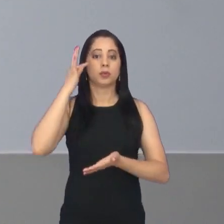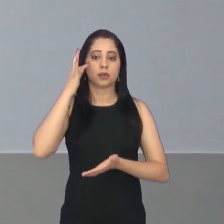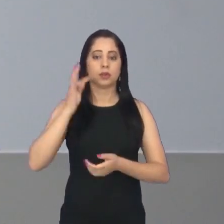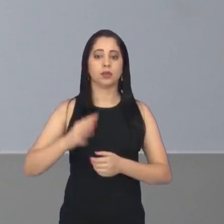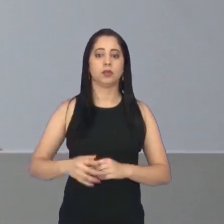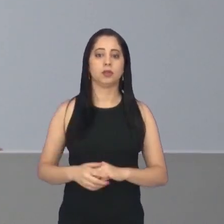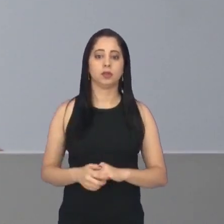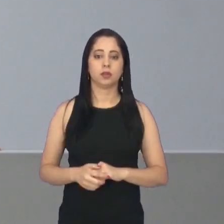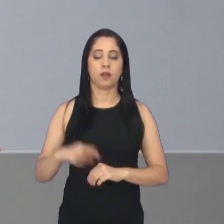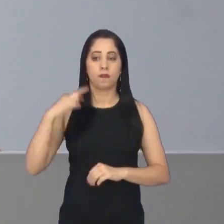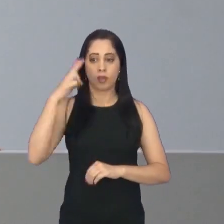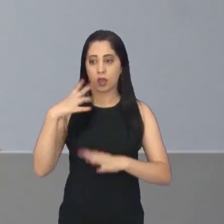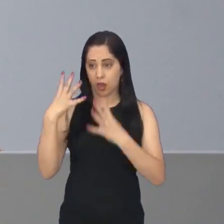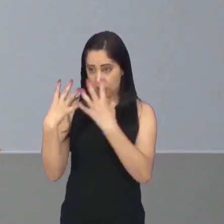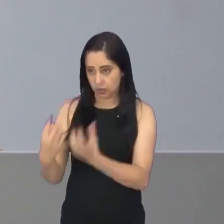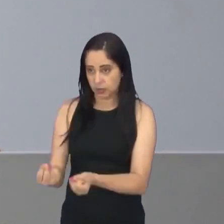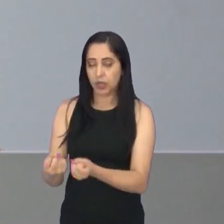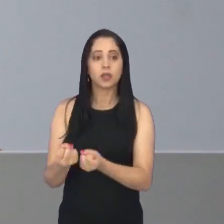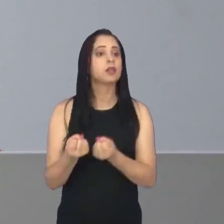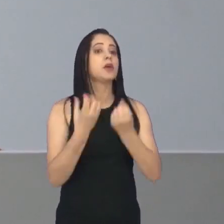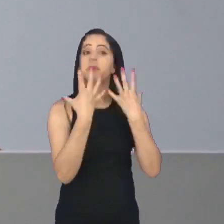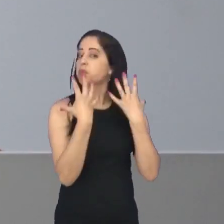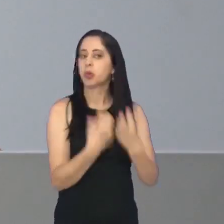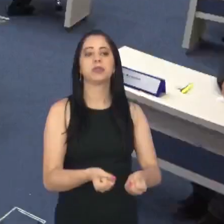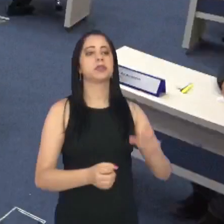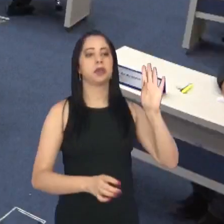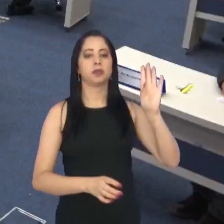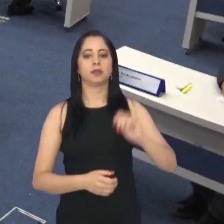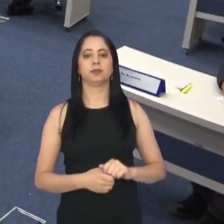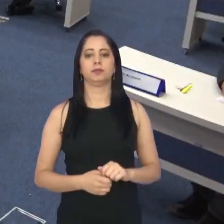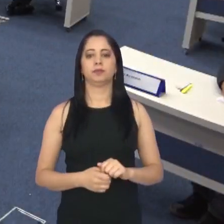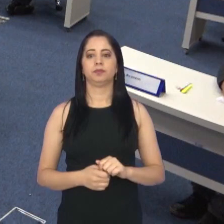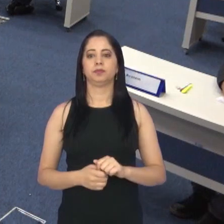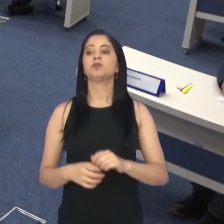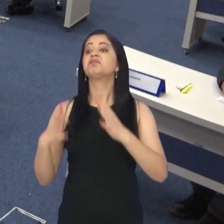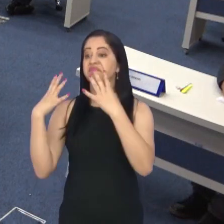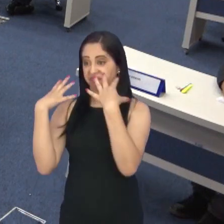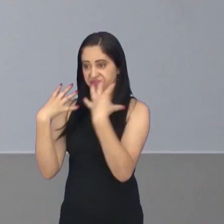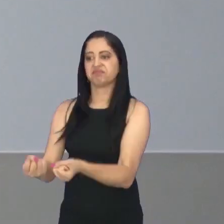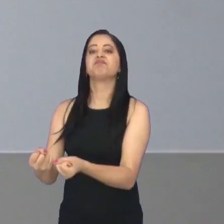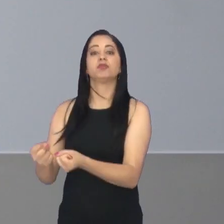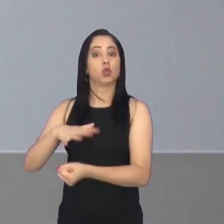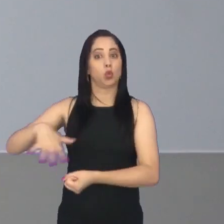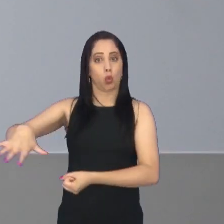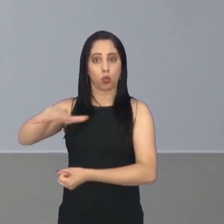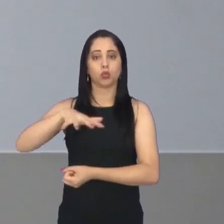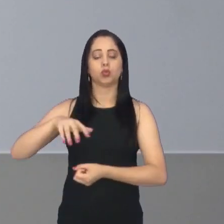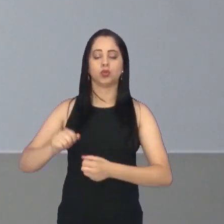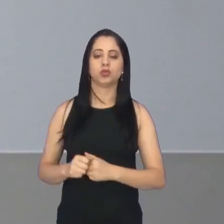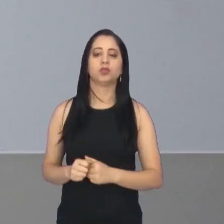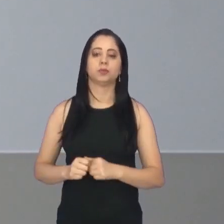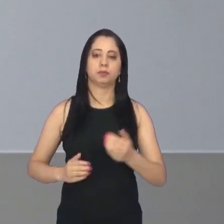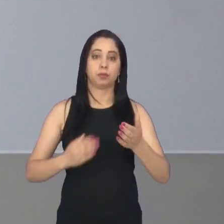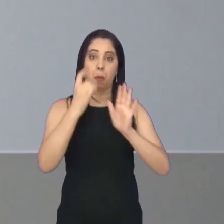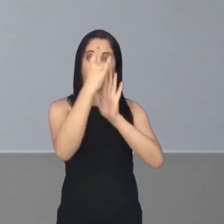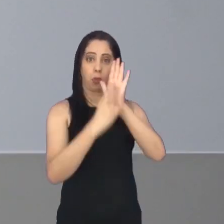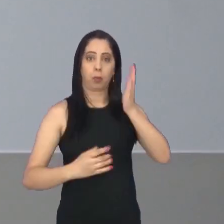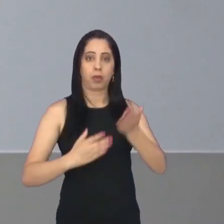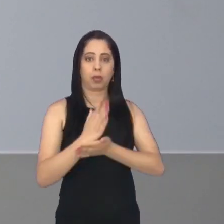Henrique. Vereadores favoráveis permaneçam como estão, os contrários se manifestem. Nenhuma manifestação contrária. Aprovado por